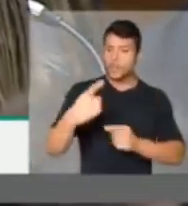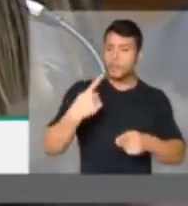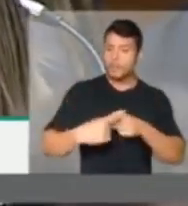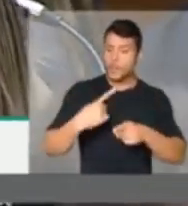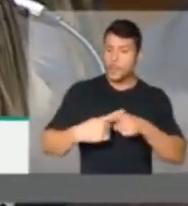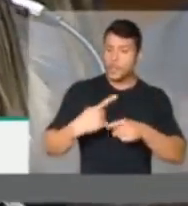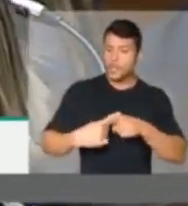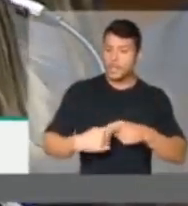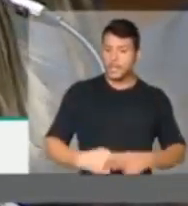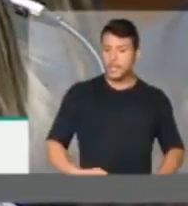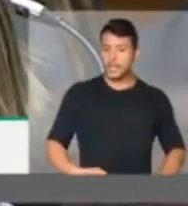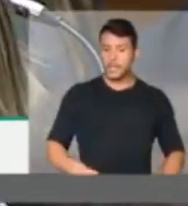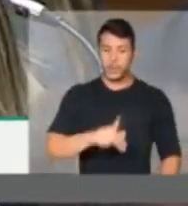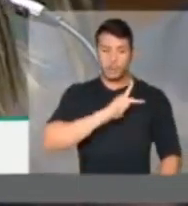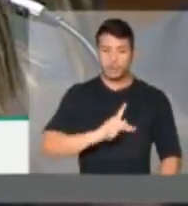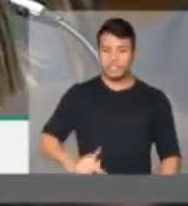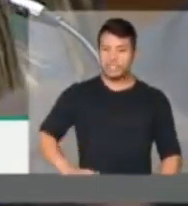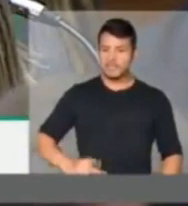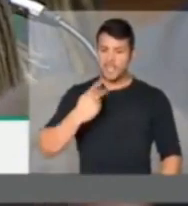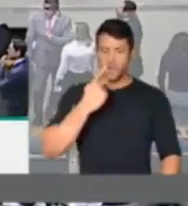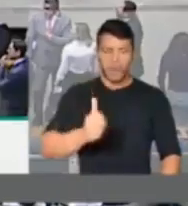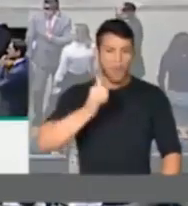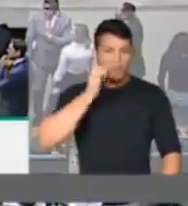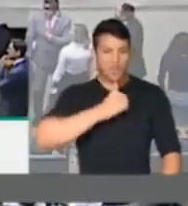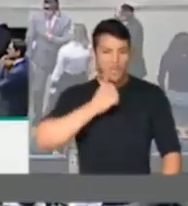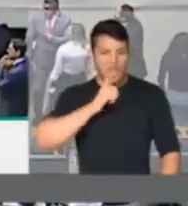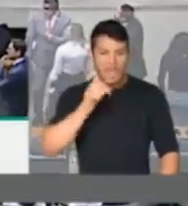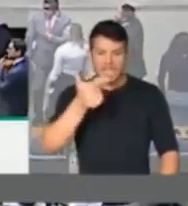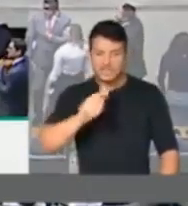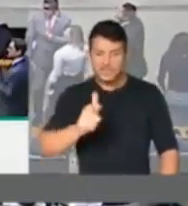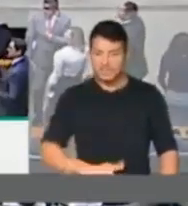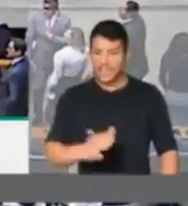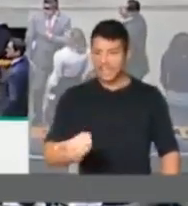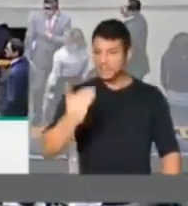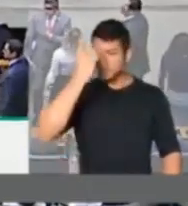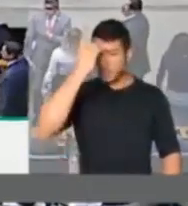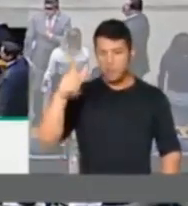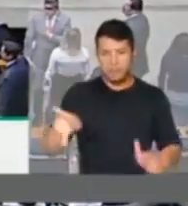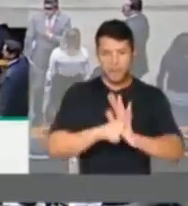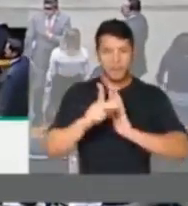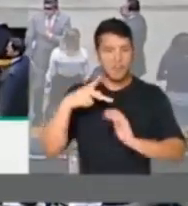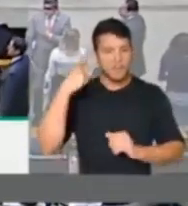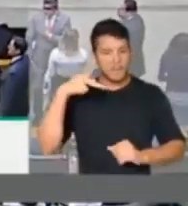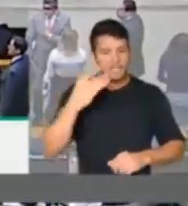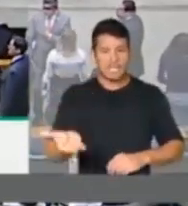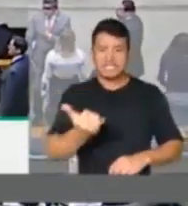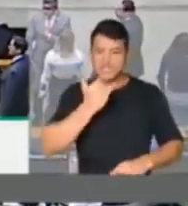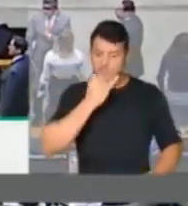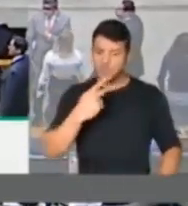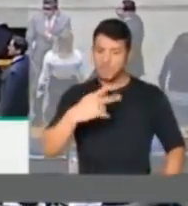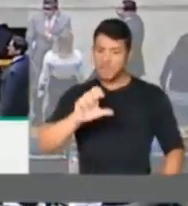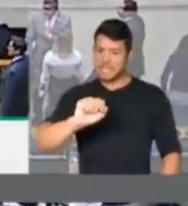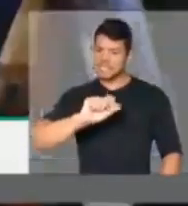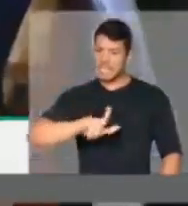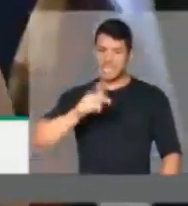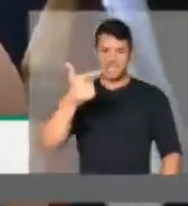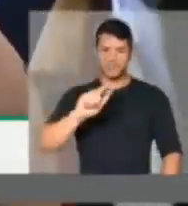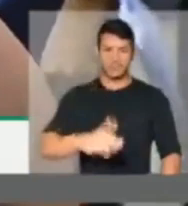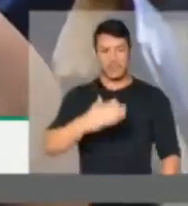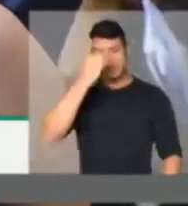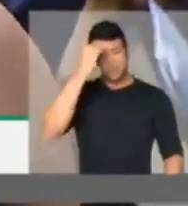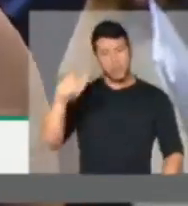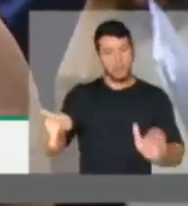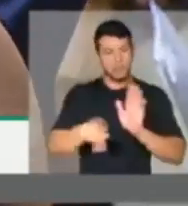na mídia que as mulheres não têm vocação para a política. Quem não tem vocação para a política é esse partido de laranjas que não respeitam